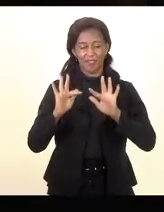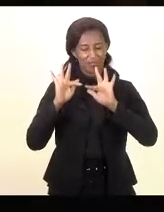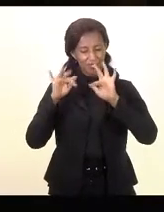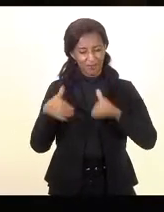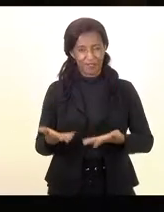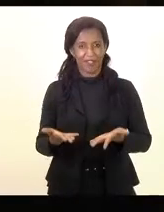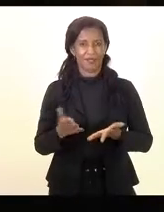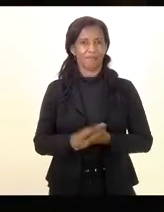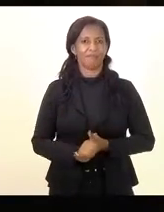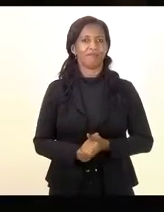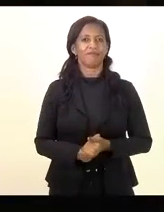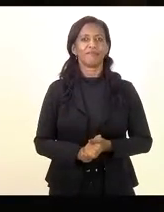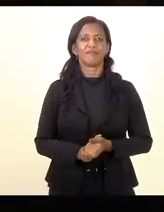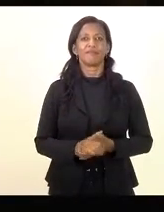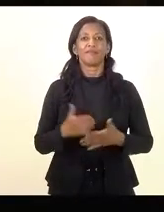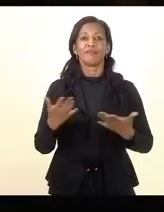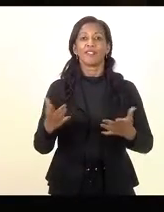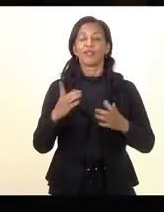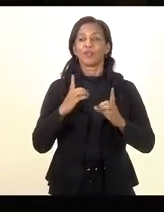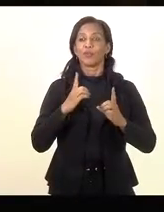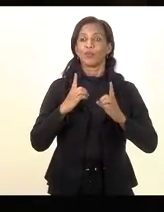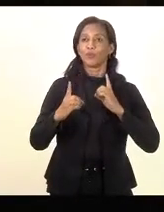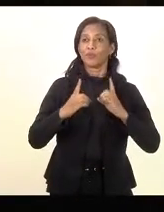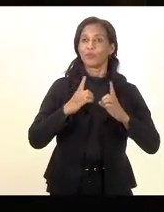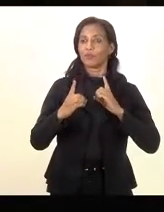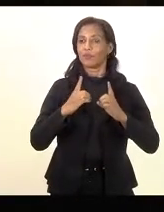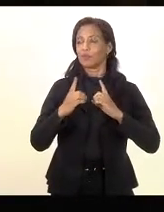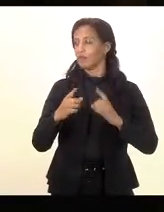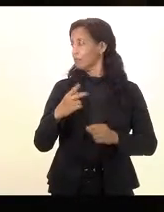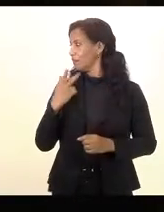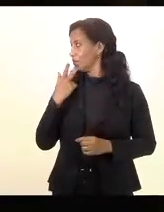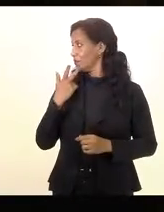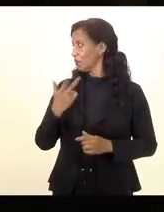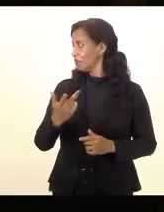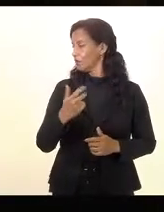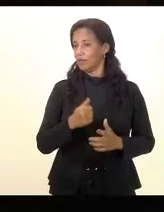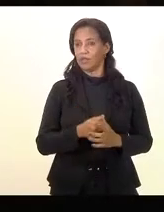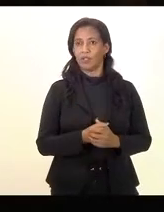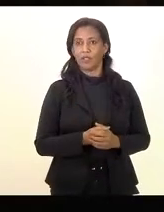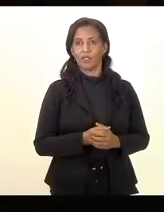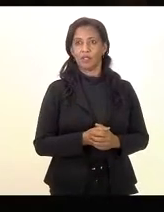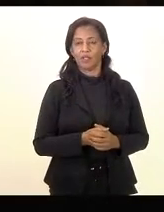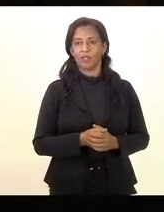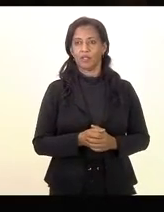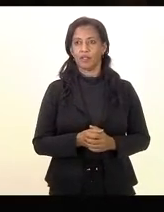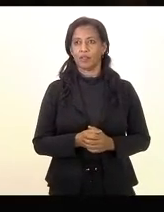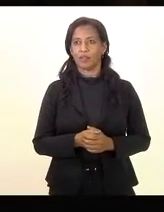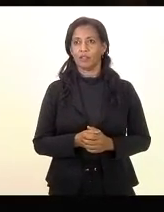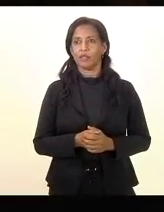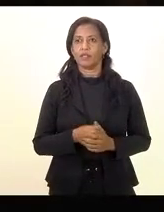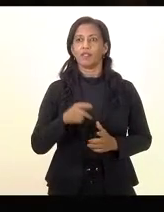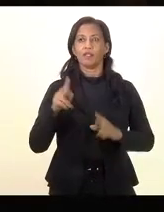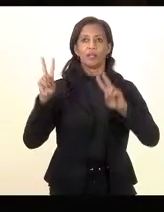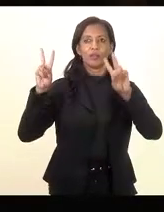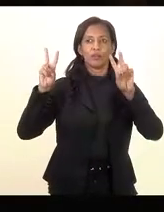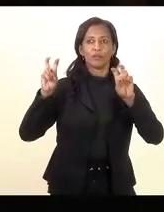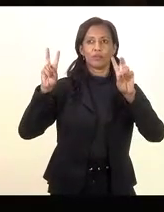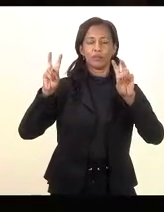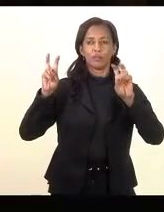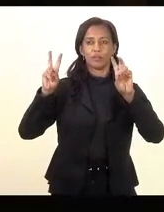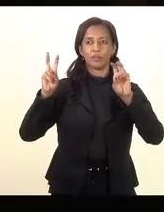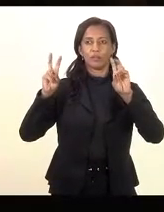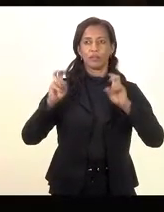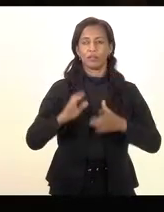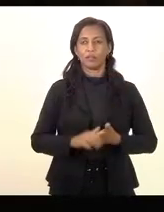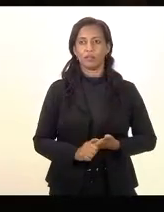final trazendo um debate que eu considero importantíssimo para o estado do Rio de Janeiro que é o tema da segurança pública